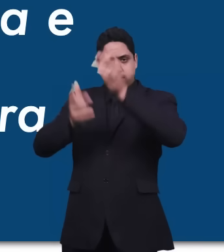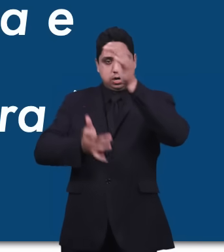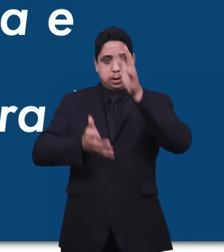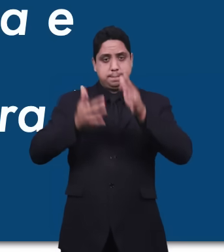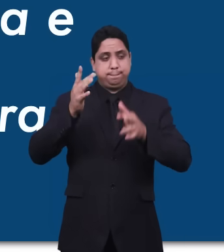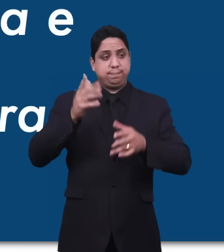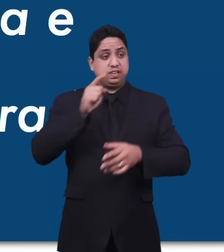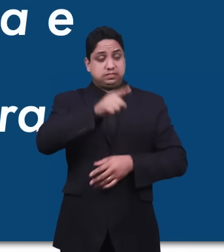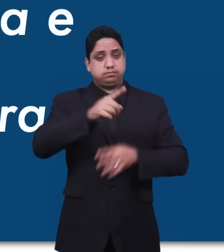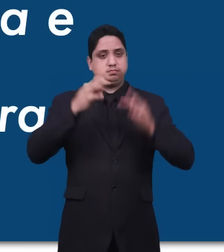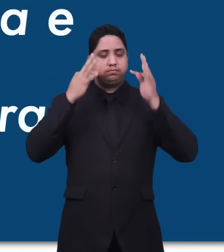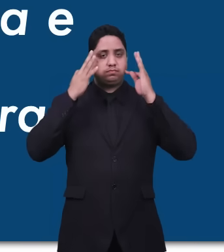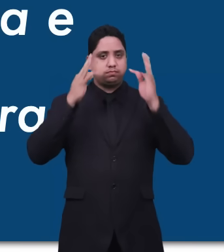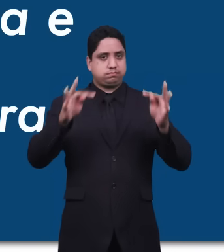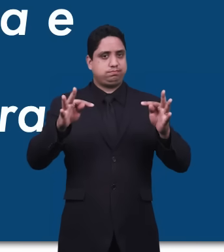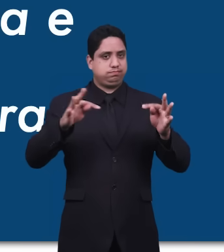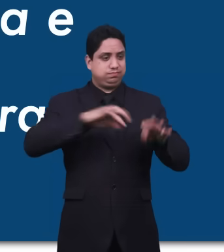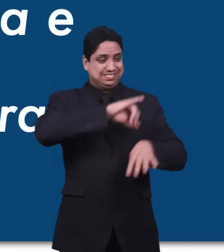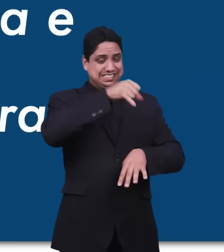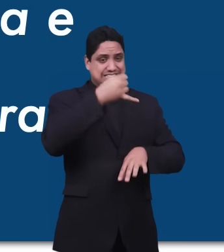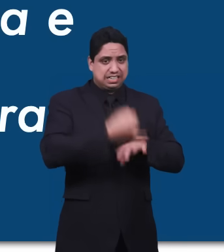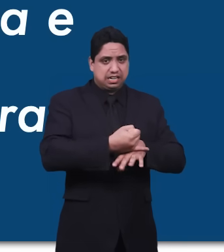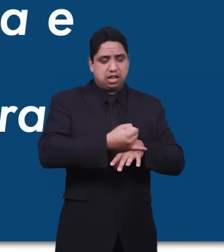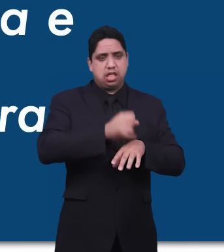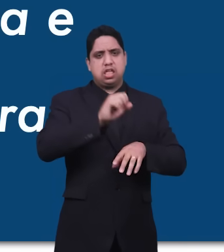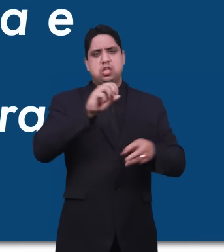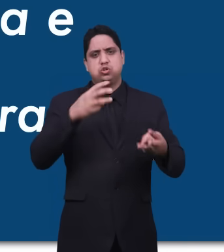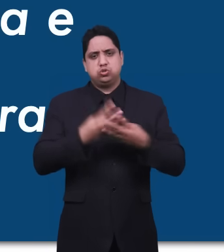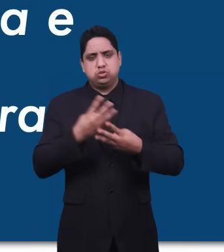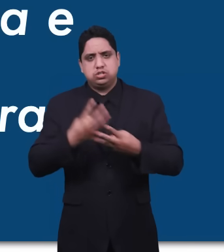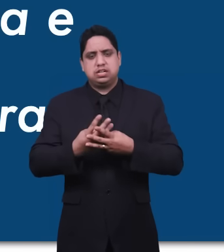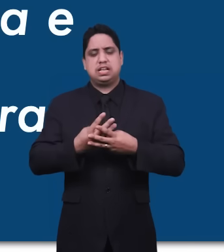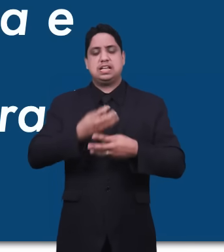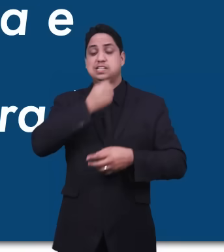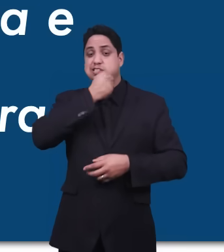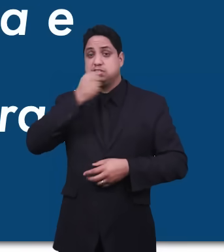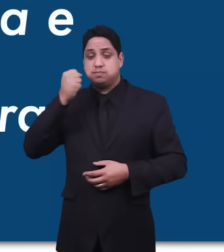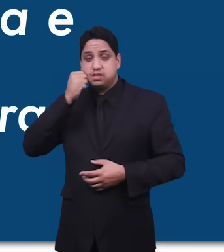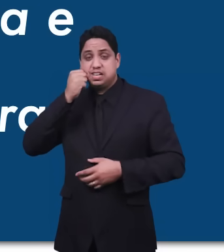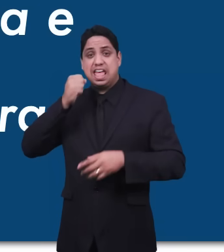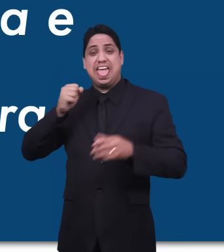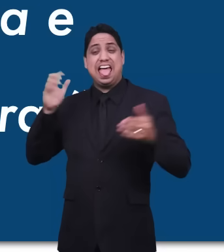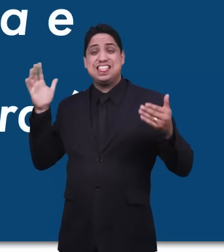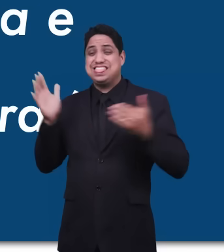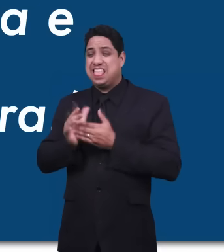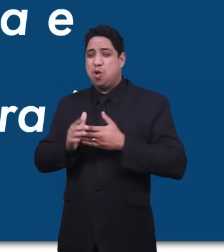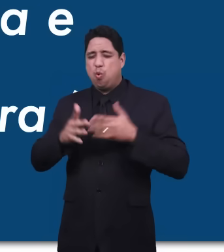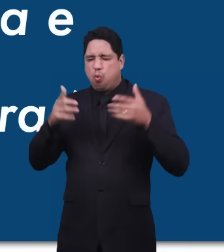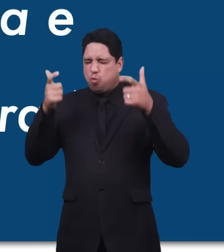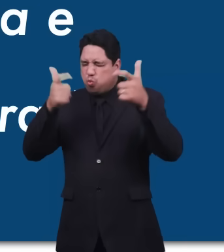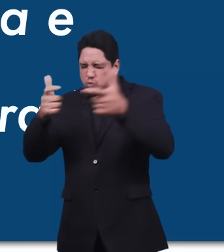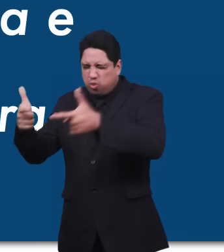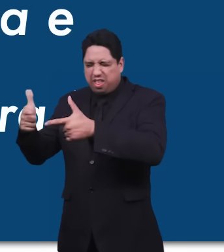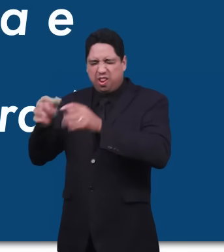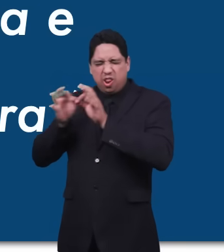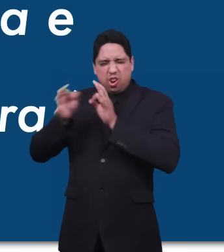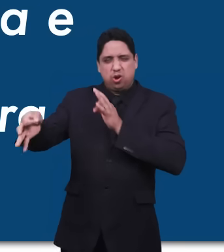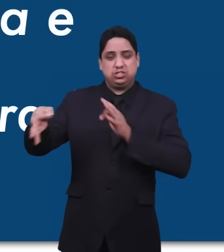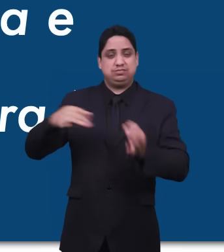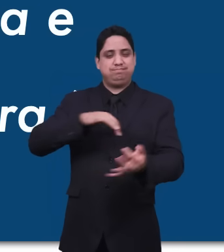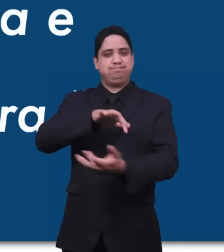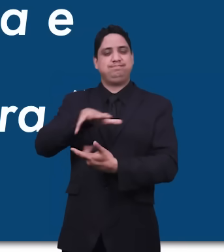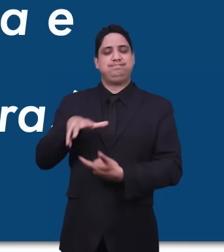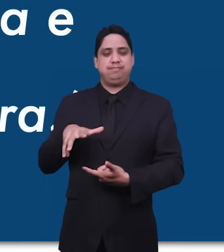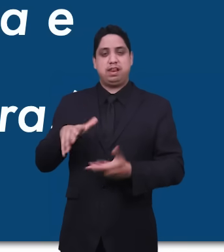e ser-me-eis testemunhas, tanto em Jerusalém, como em toda a Judéia, Samaria e até os confins da terra.